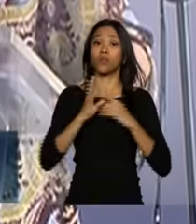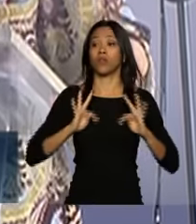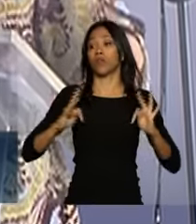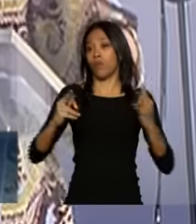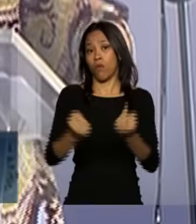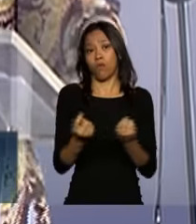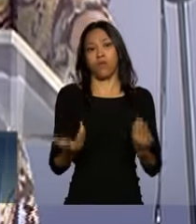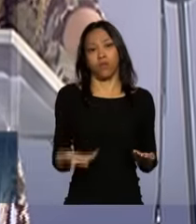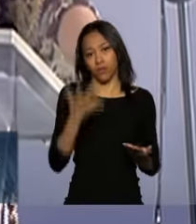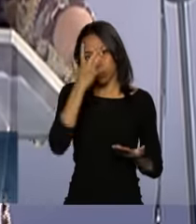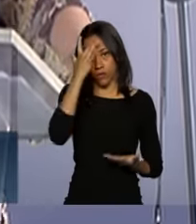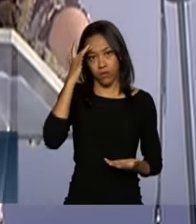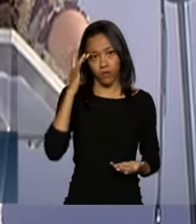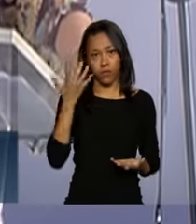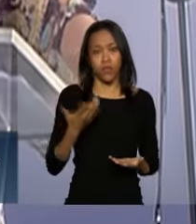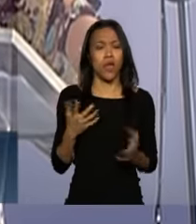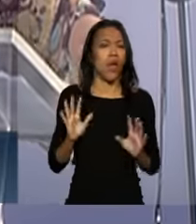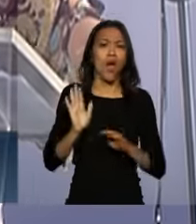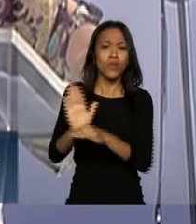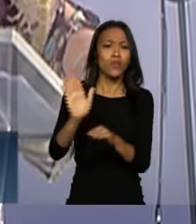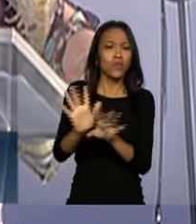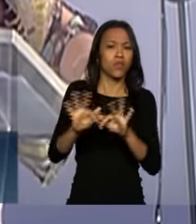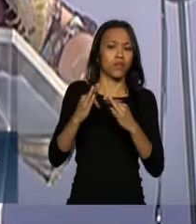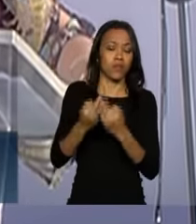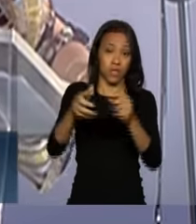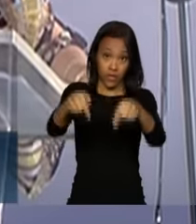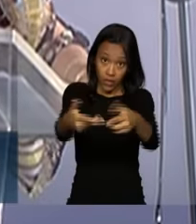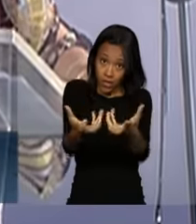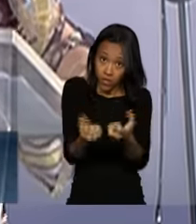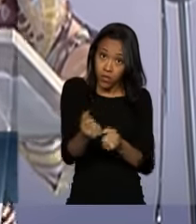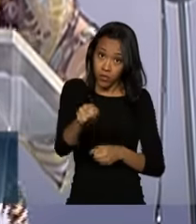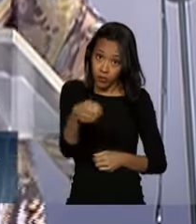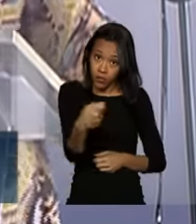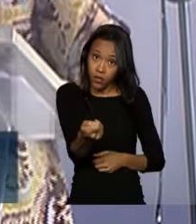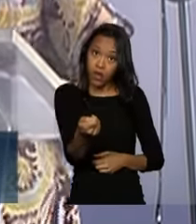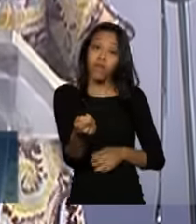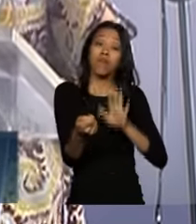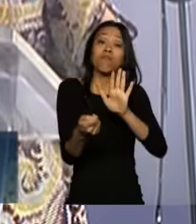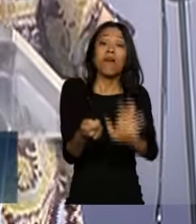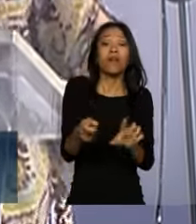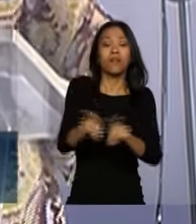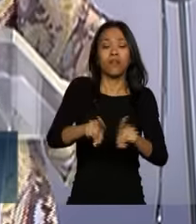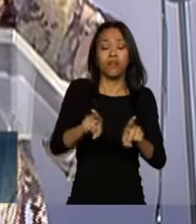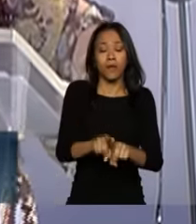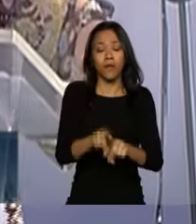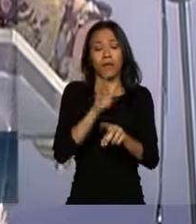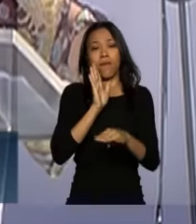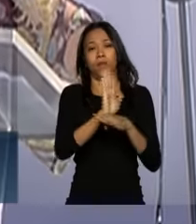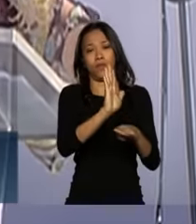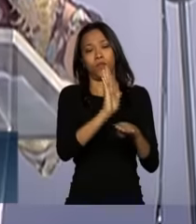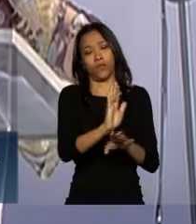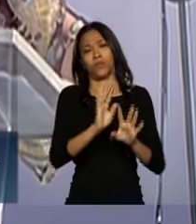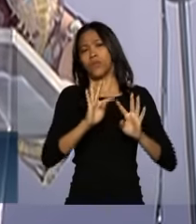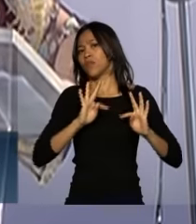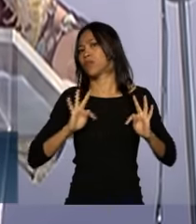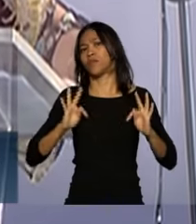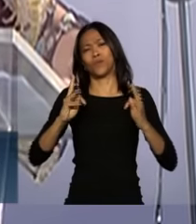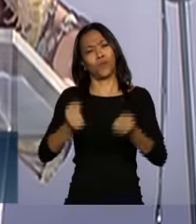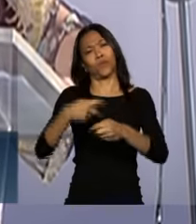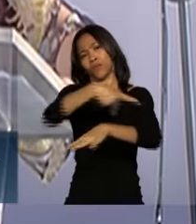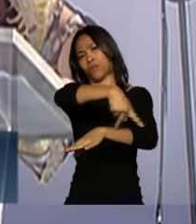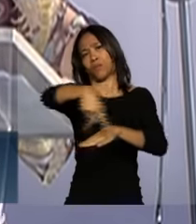mundo. Beneficia aqui as famílias que receberam, mas beneficia também todo o